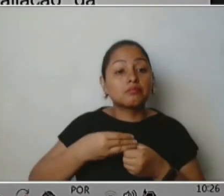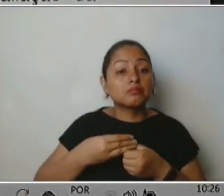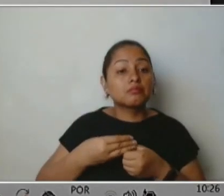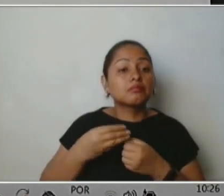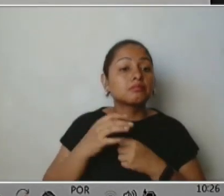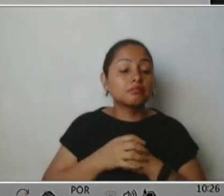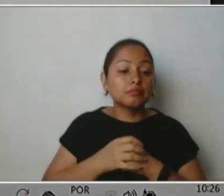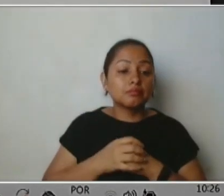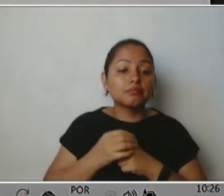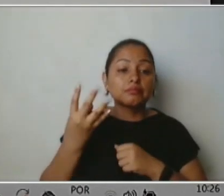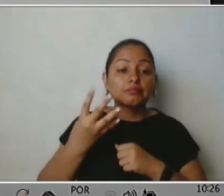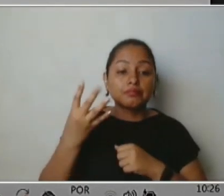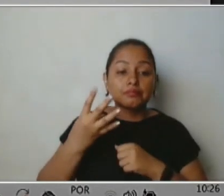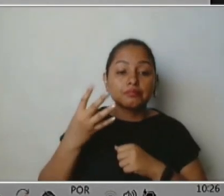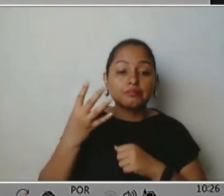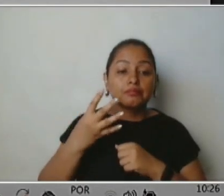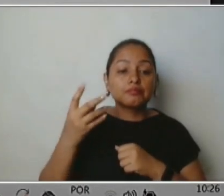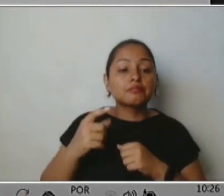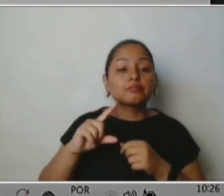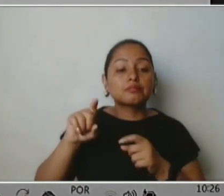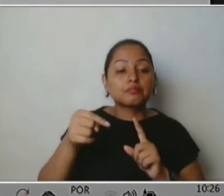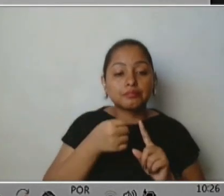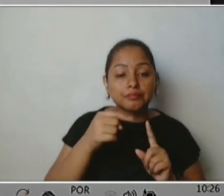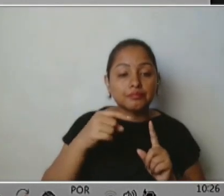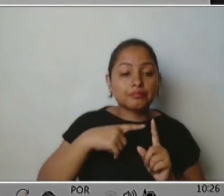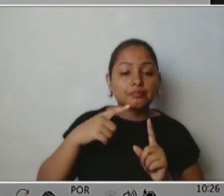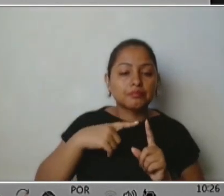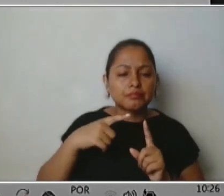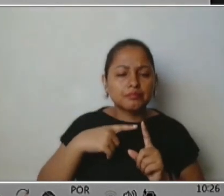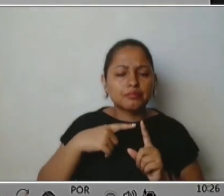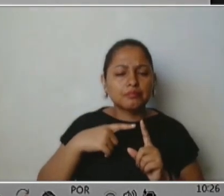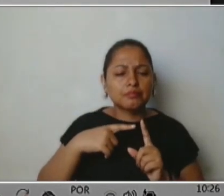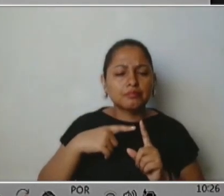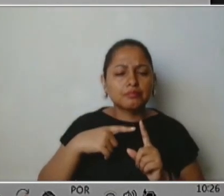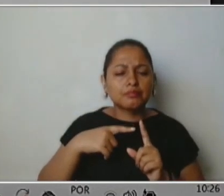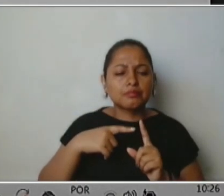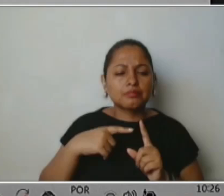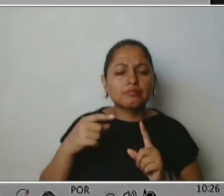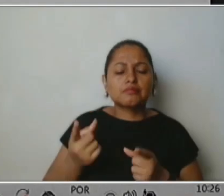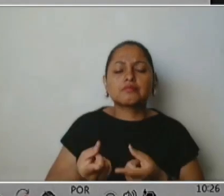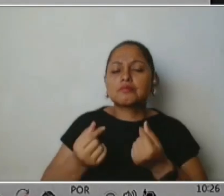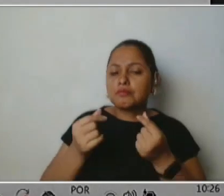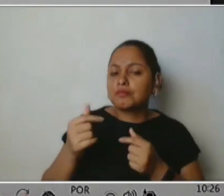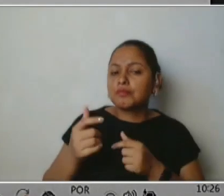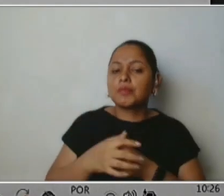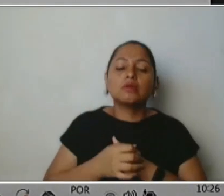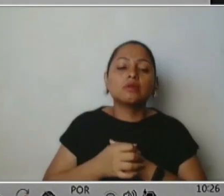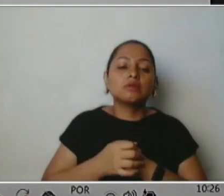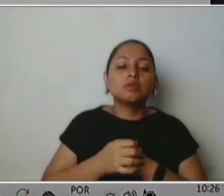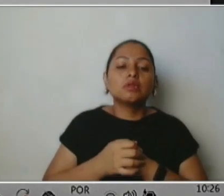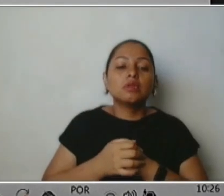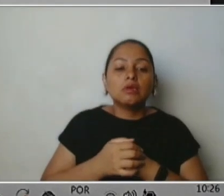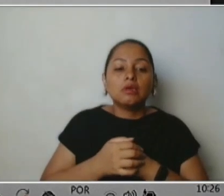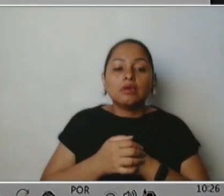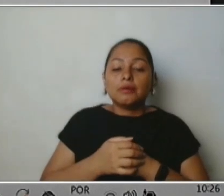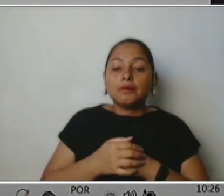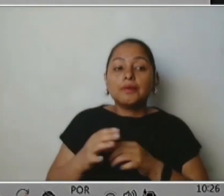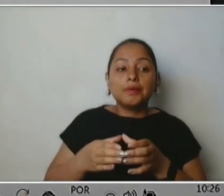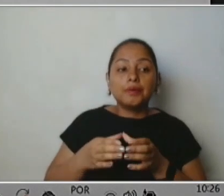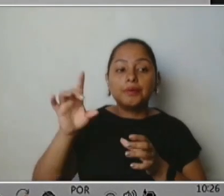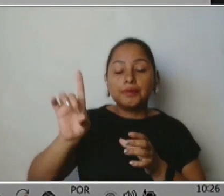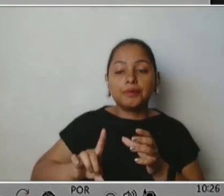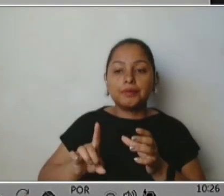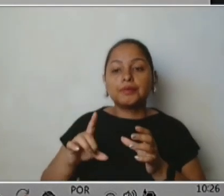Quarto, visando assegurar liquidez e rentabilidade na aplicação de recursos do Fundo Previdência A diretoria e o conselho, além das